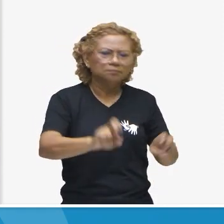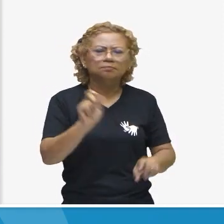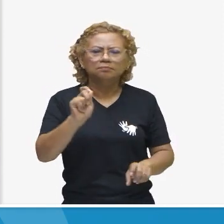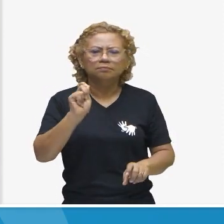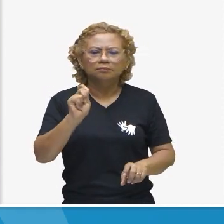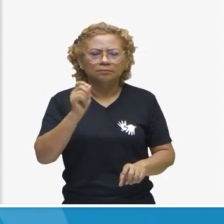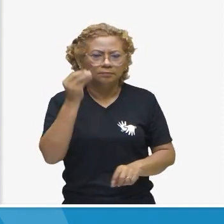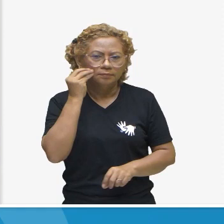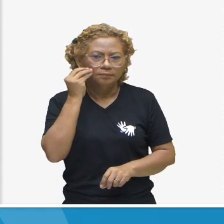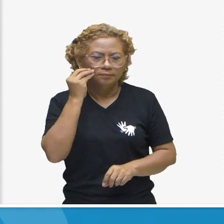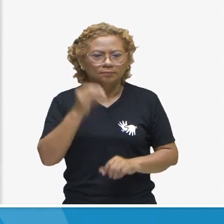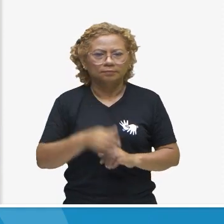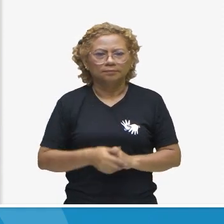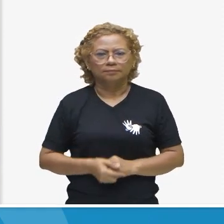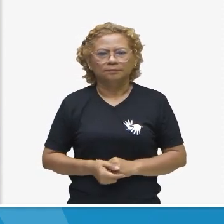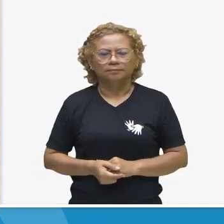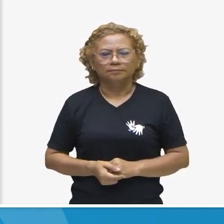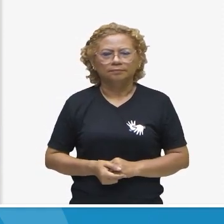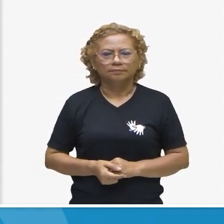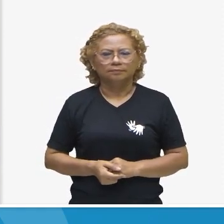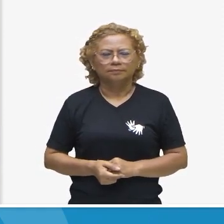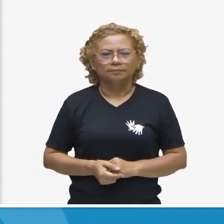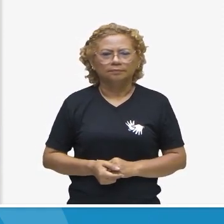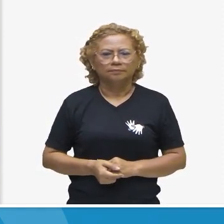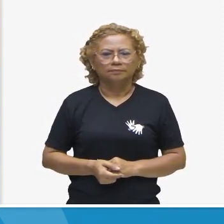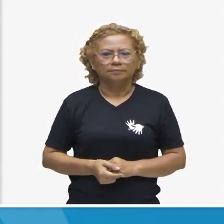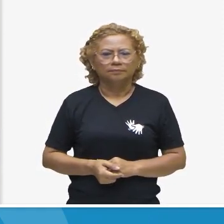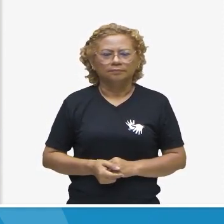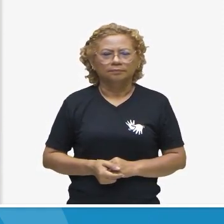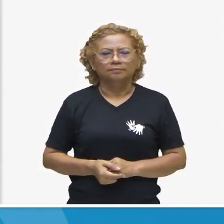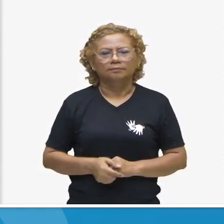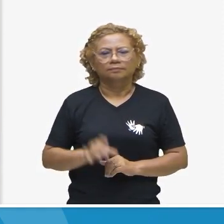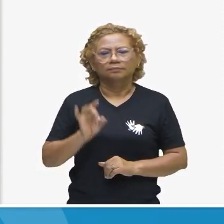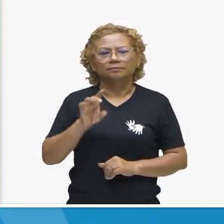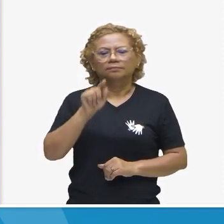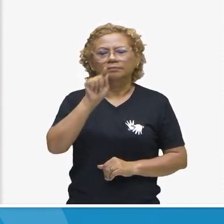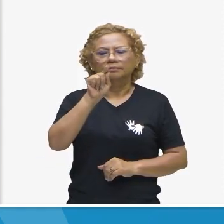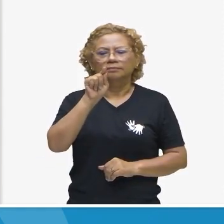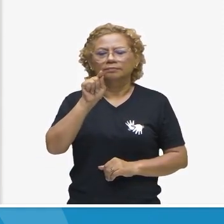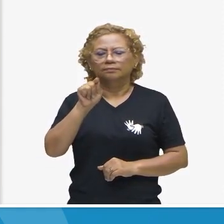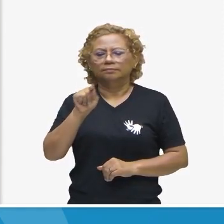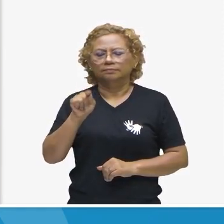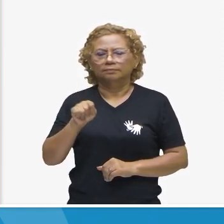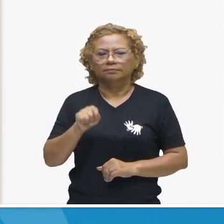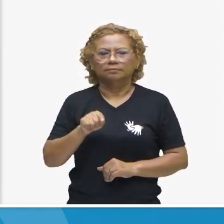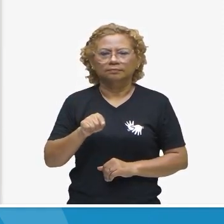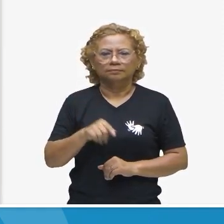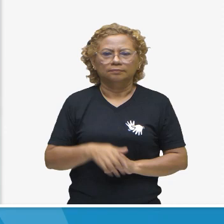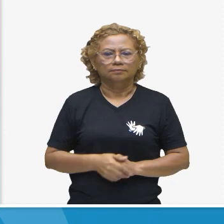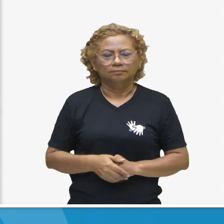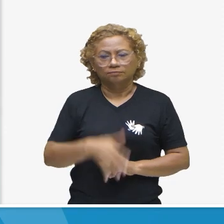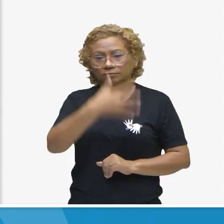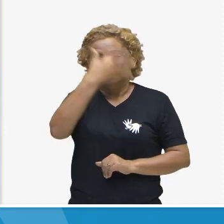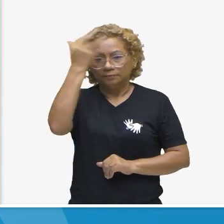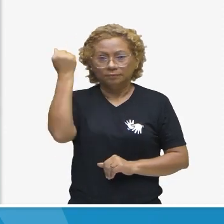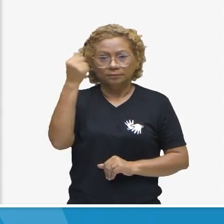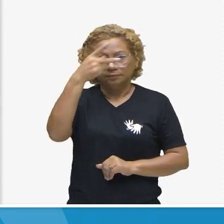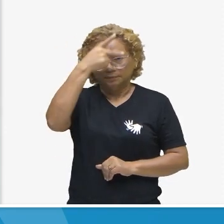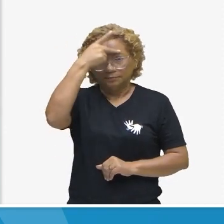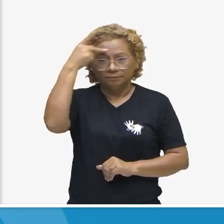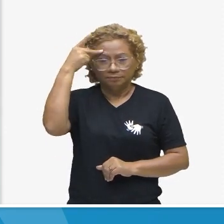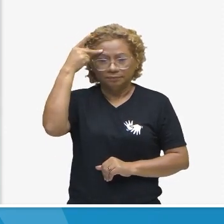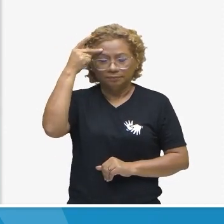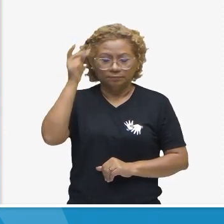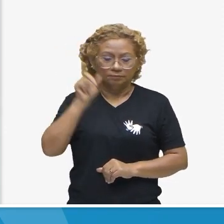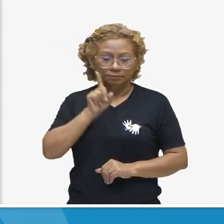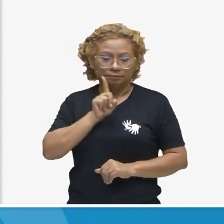só, ela vai estar vendo só um traço. Não esqueçam que a pessoa está nesse